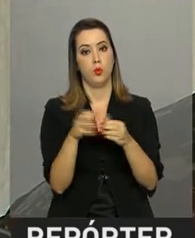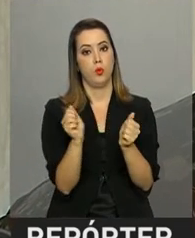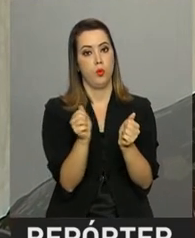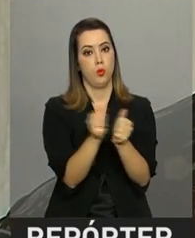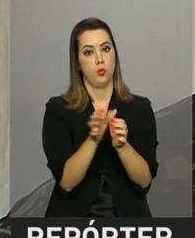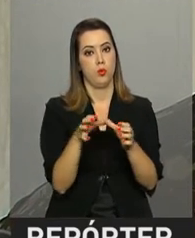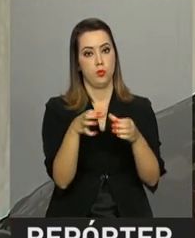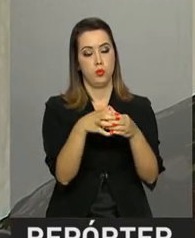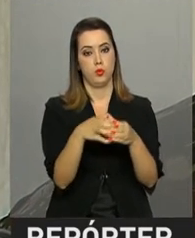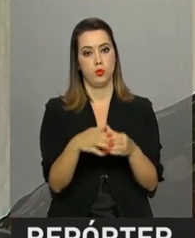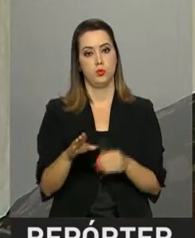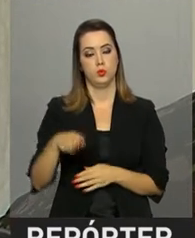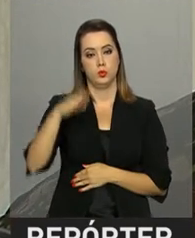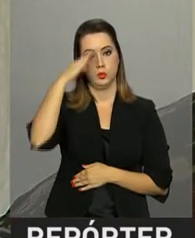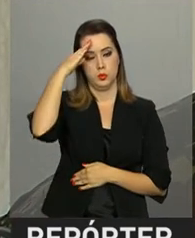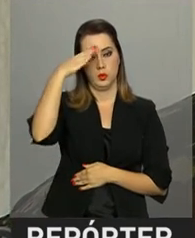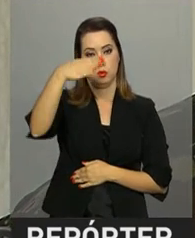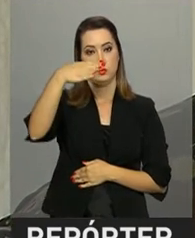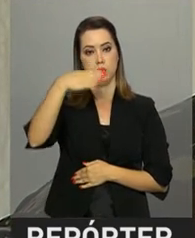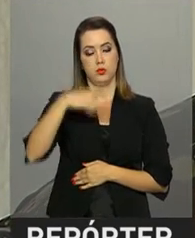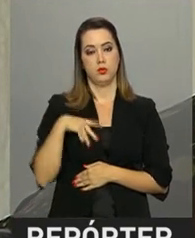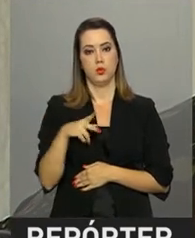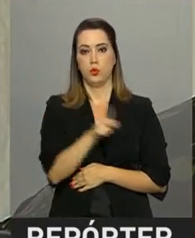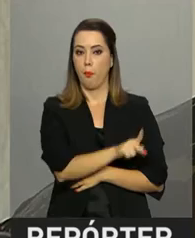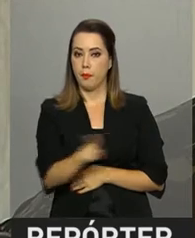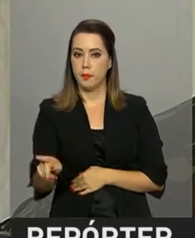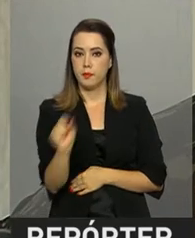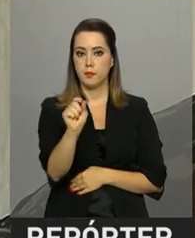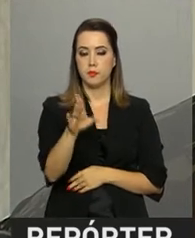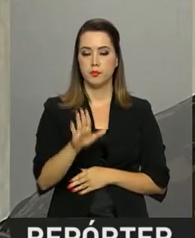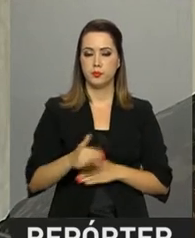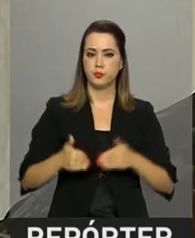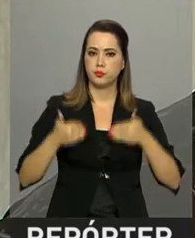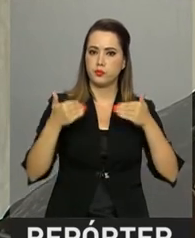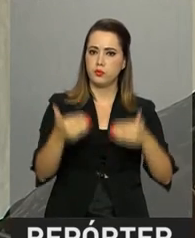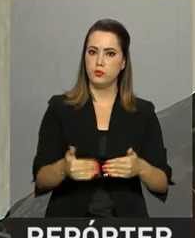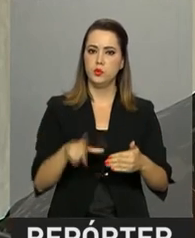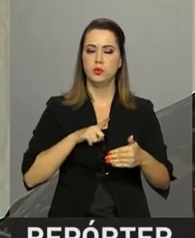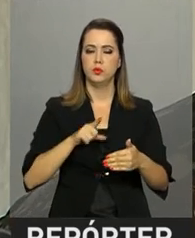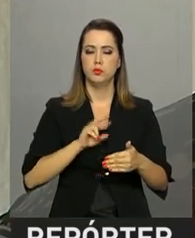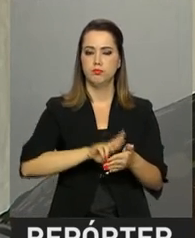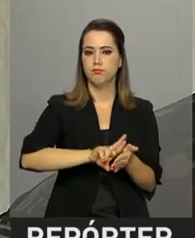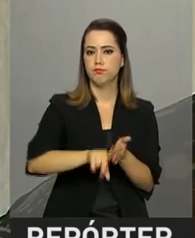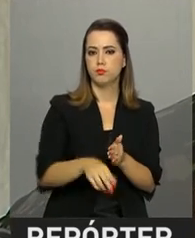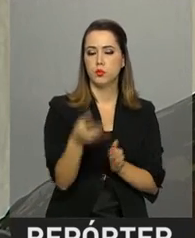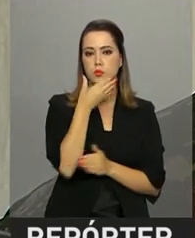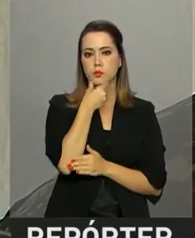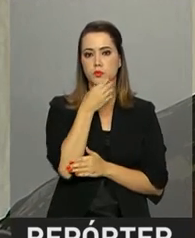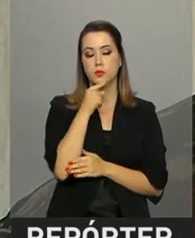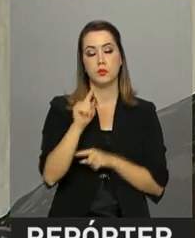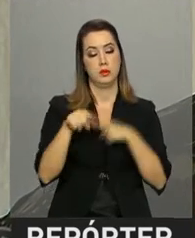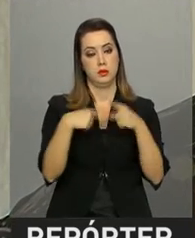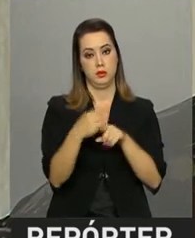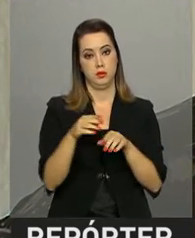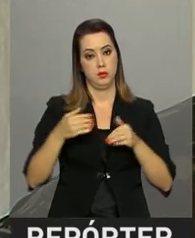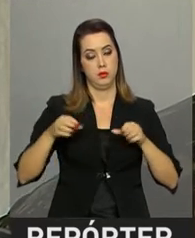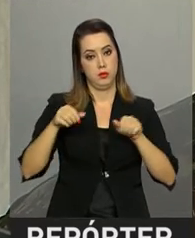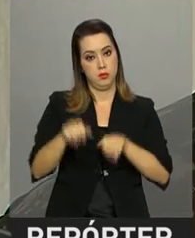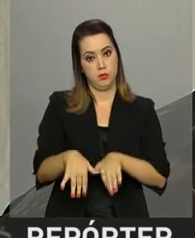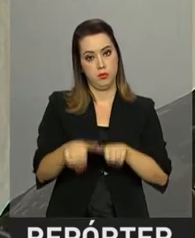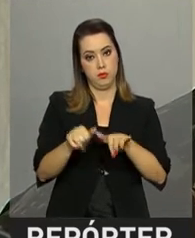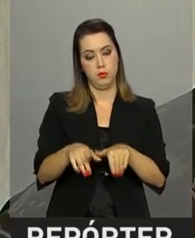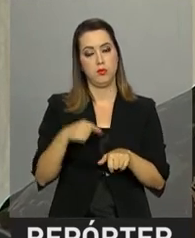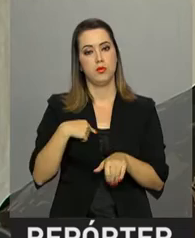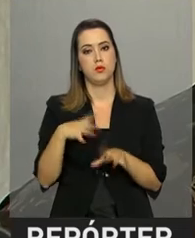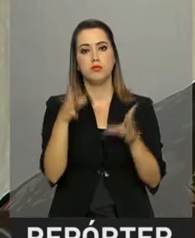da Guarda Presidencial, que realizará uma apresentação de ordem unida com seus granadeiros. Ainda no nosso desfile, nós podemos destacar